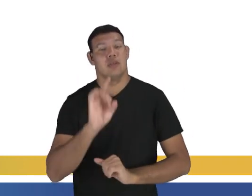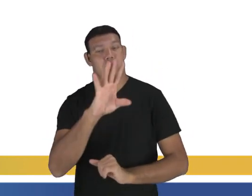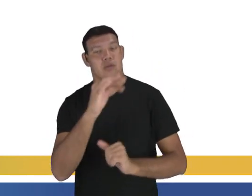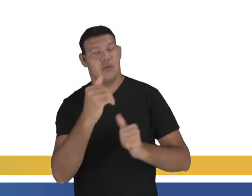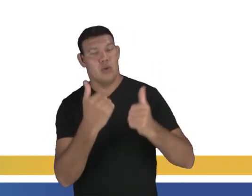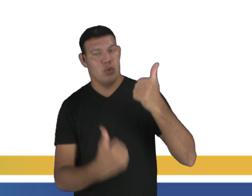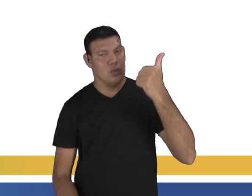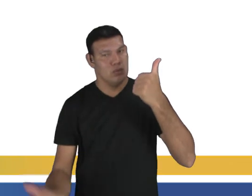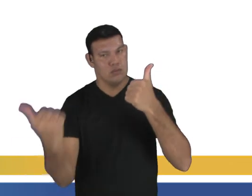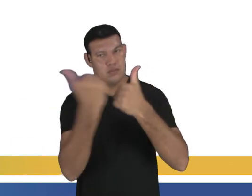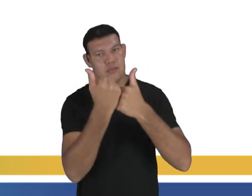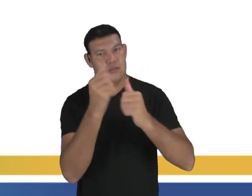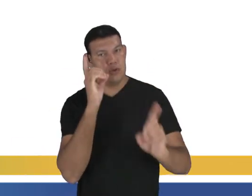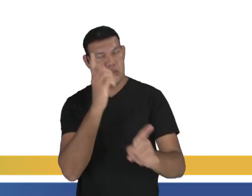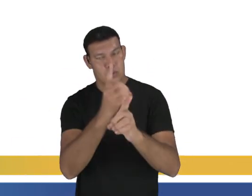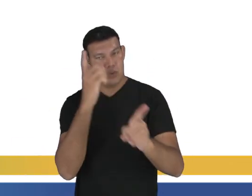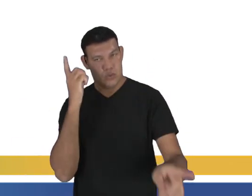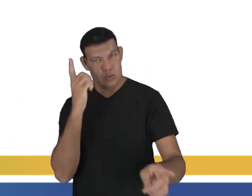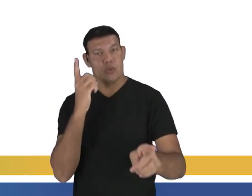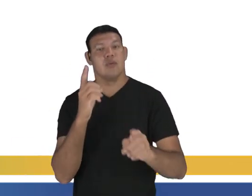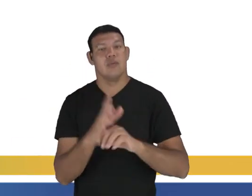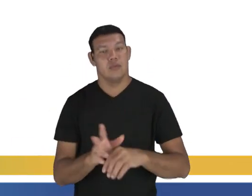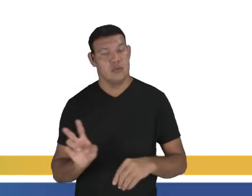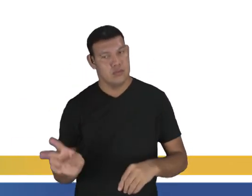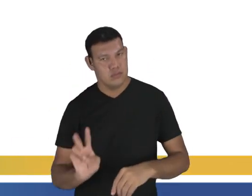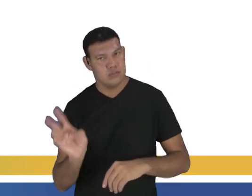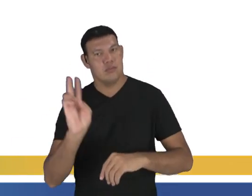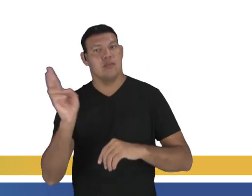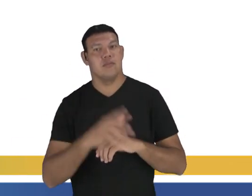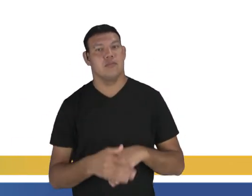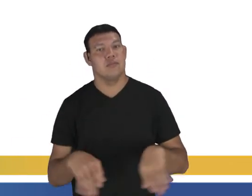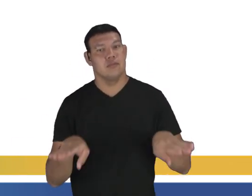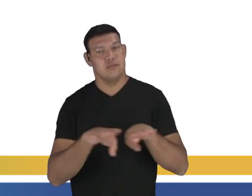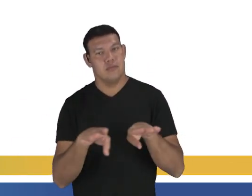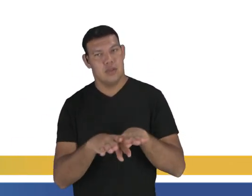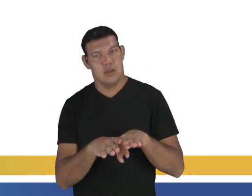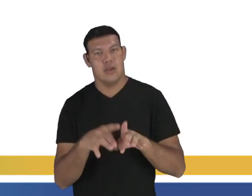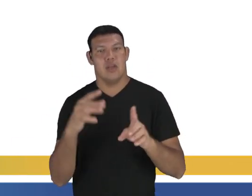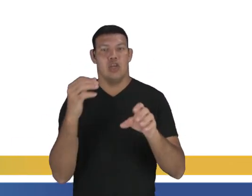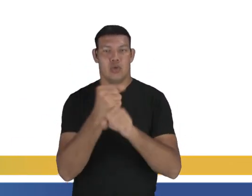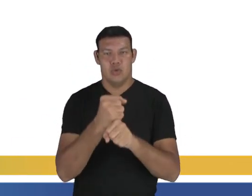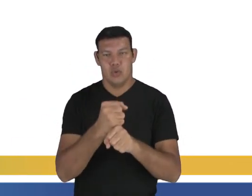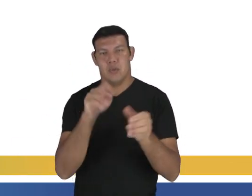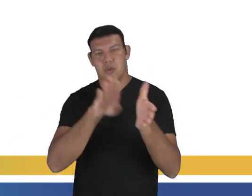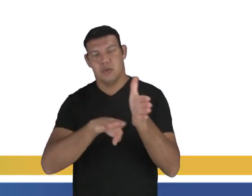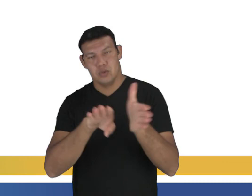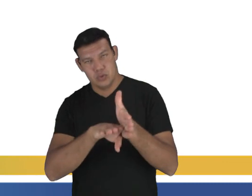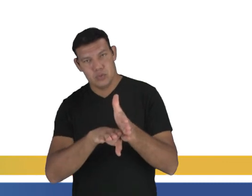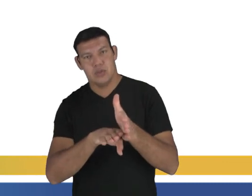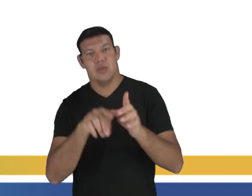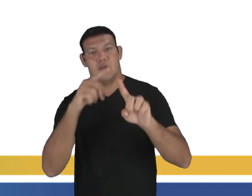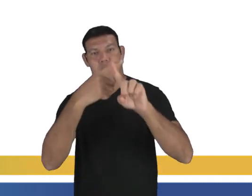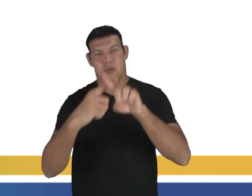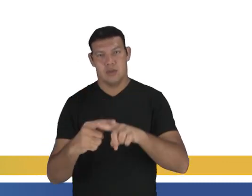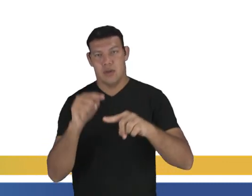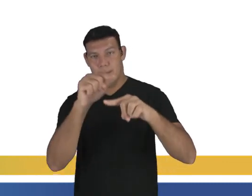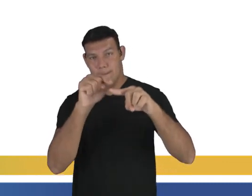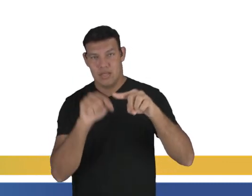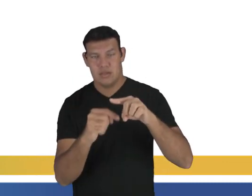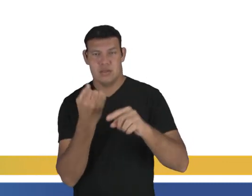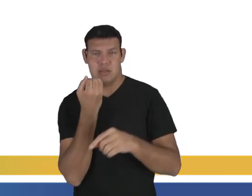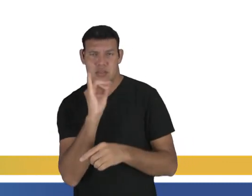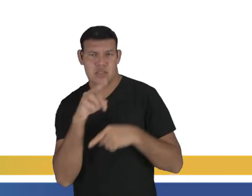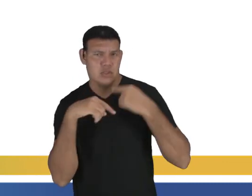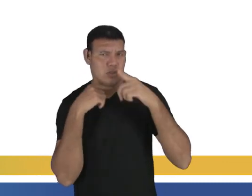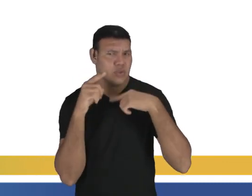as variáveis por números, quando a questão dá, e efetuar as operações indicadas pela questão. Se ficou